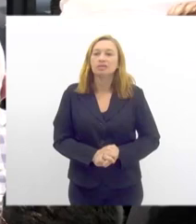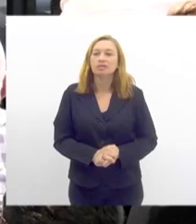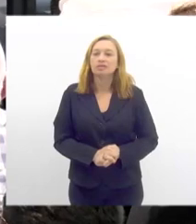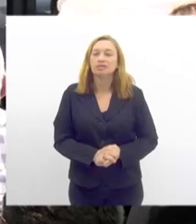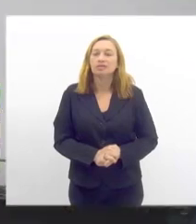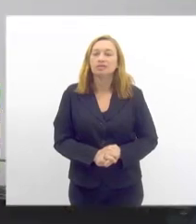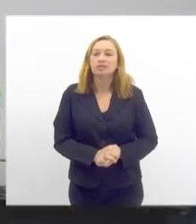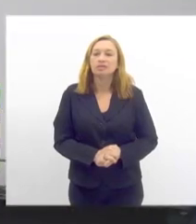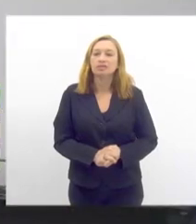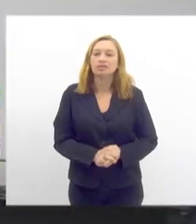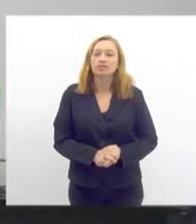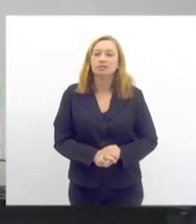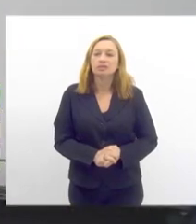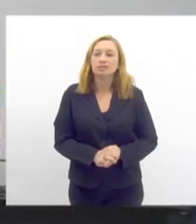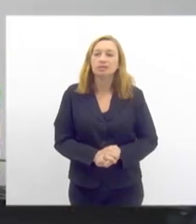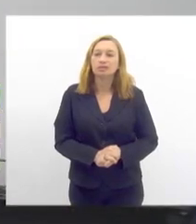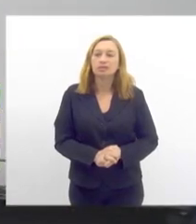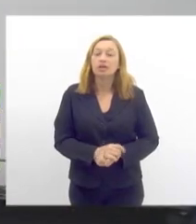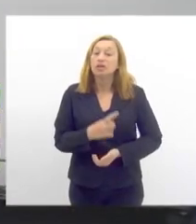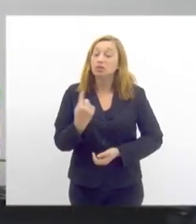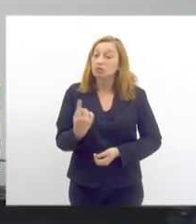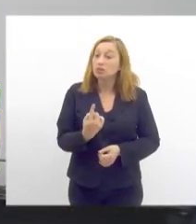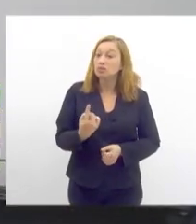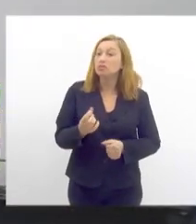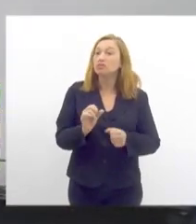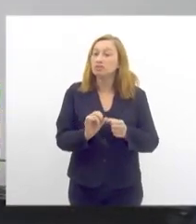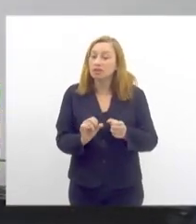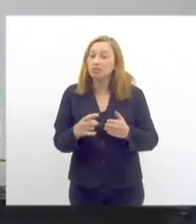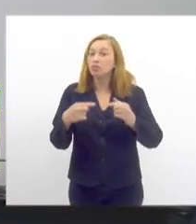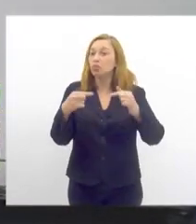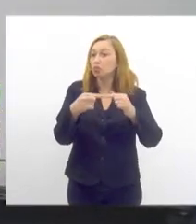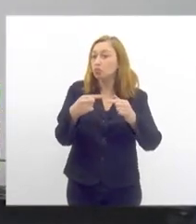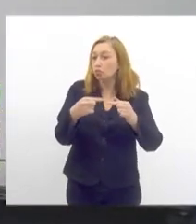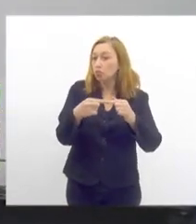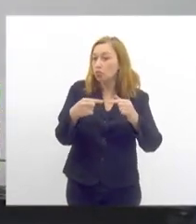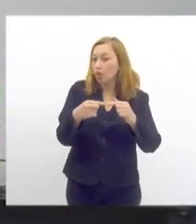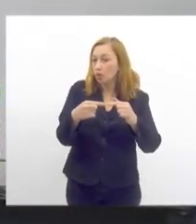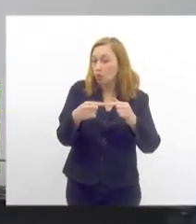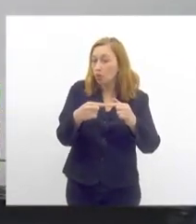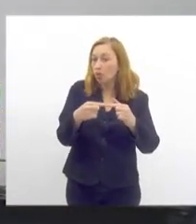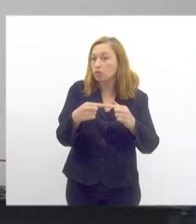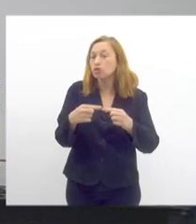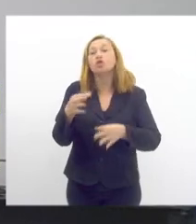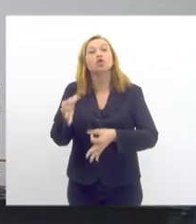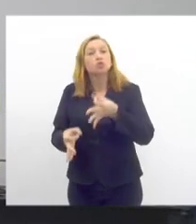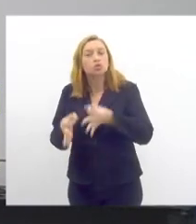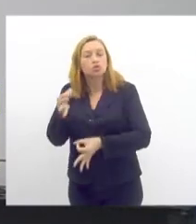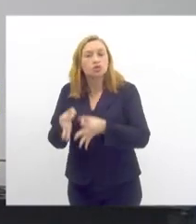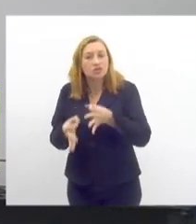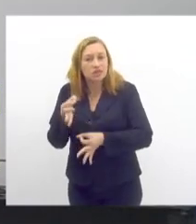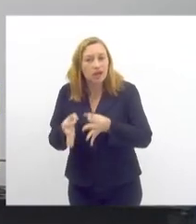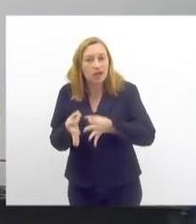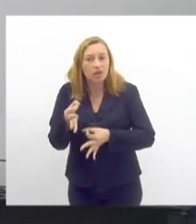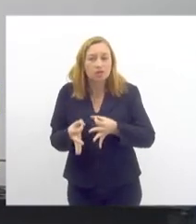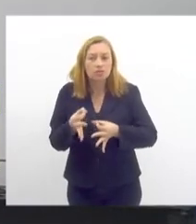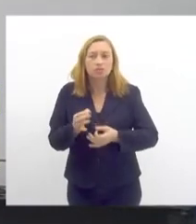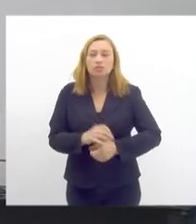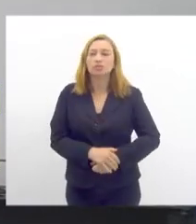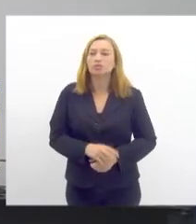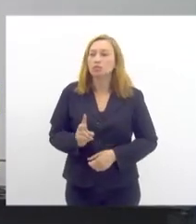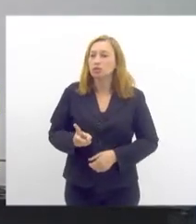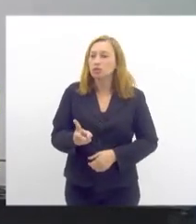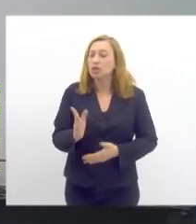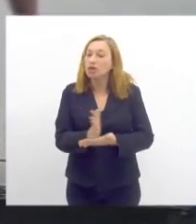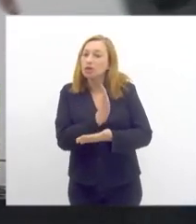Posteriormente, nós fizemos, então, esse acordo judicial e, aí, em ato contínuo,